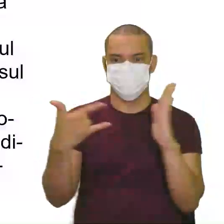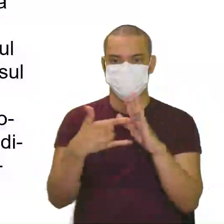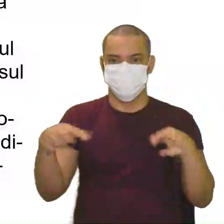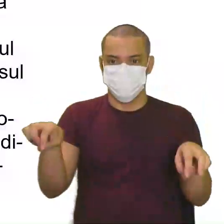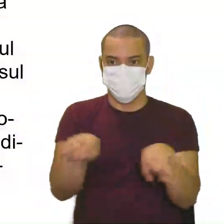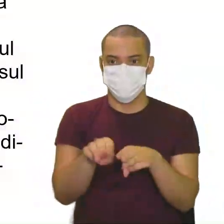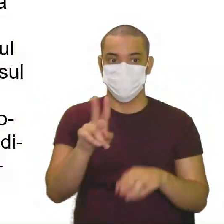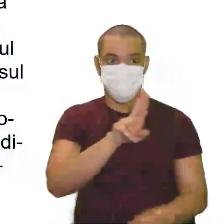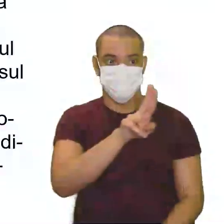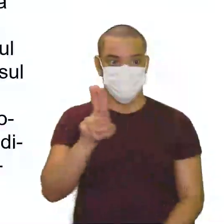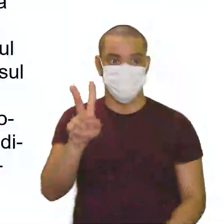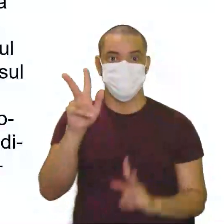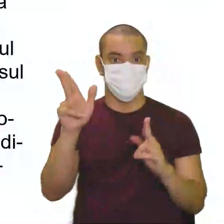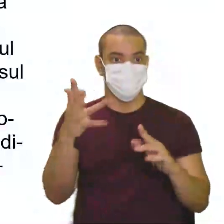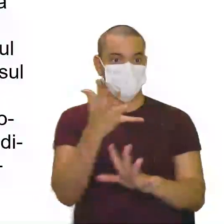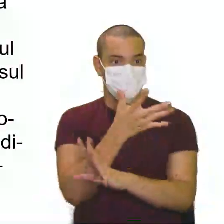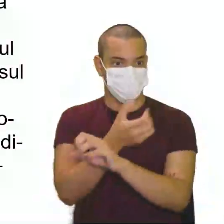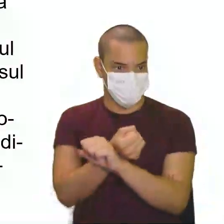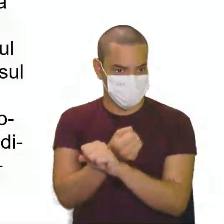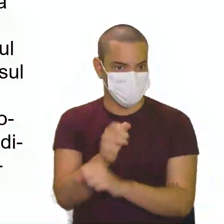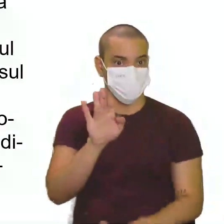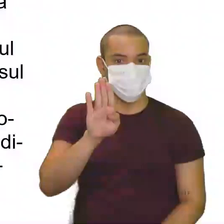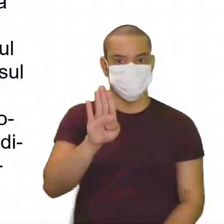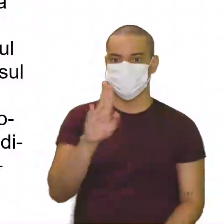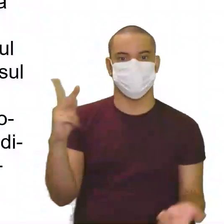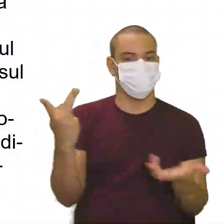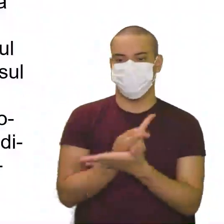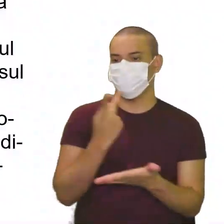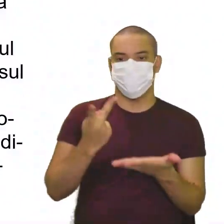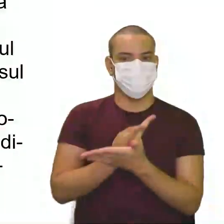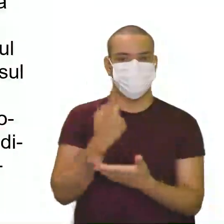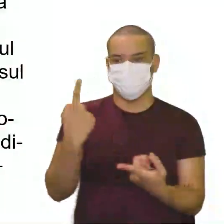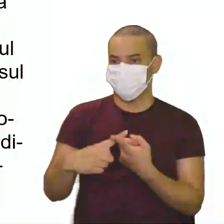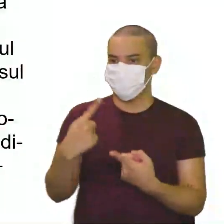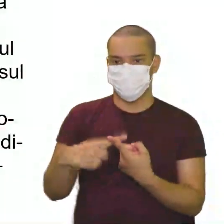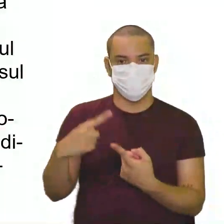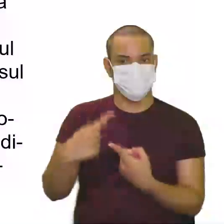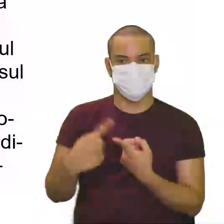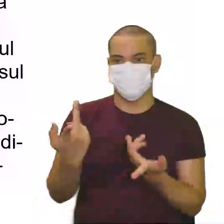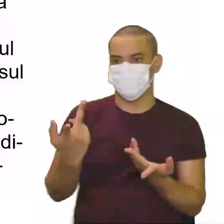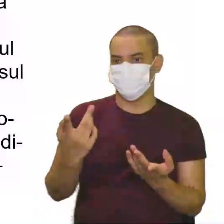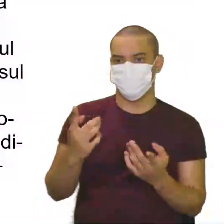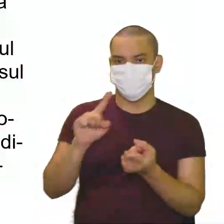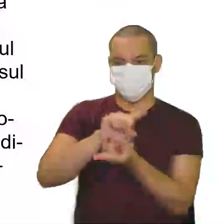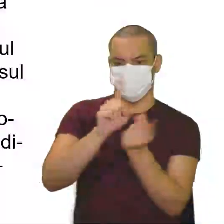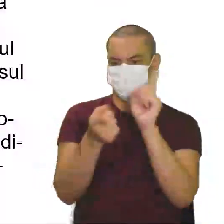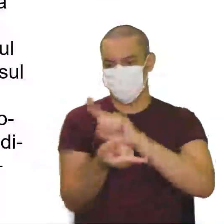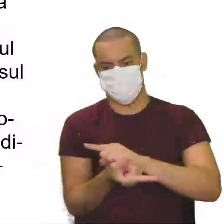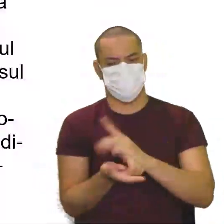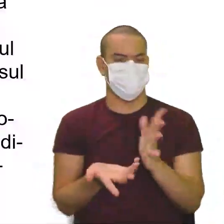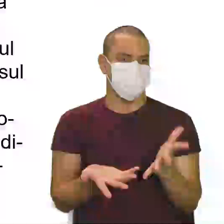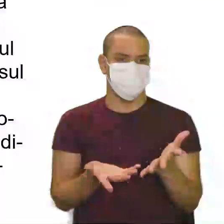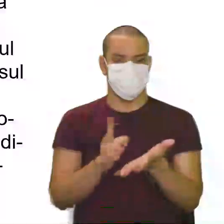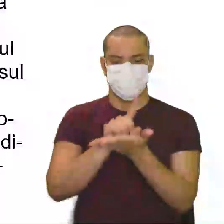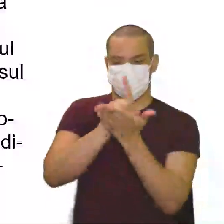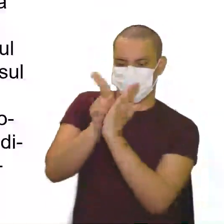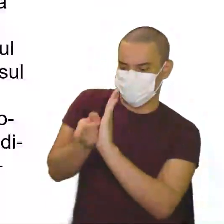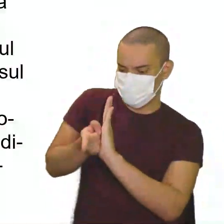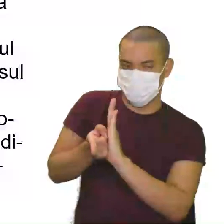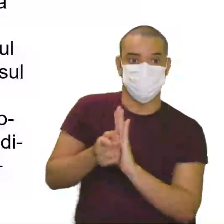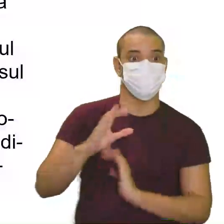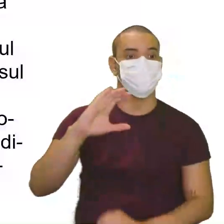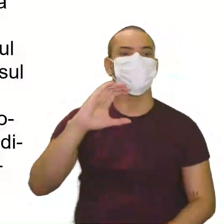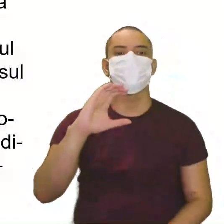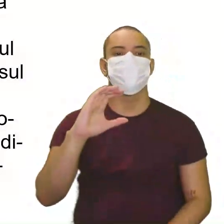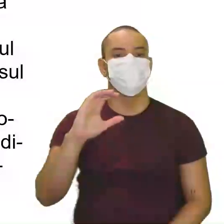se atraem B certamente assegura está incorreta o ponteiro da bússola está investido letras e